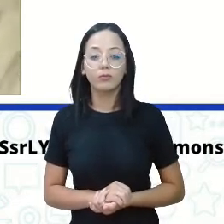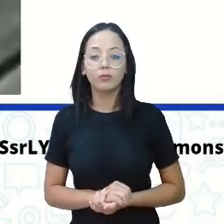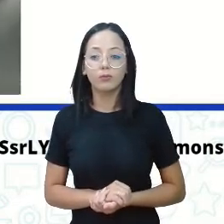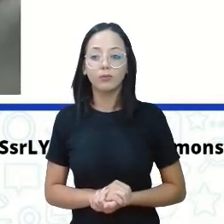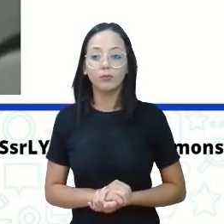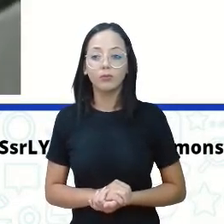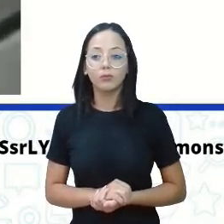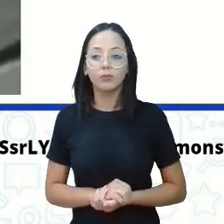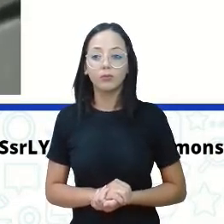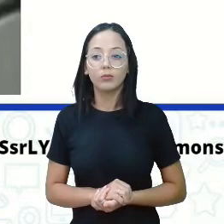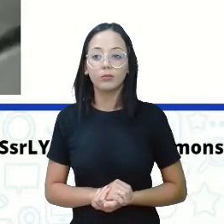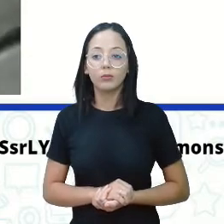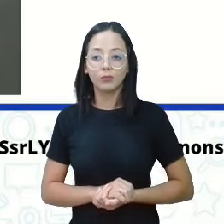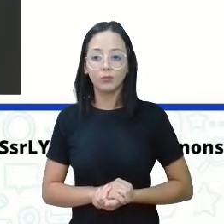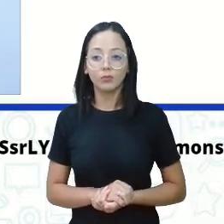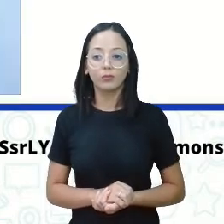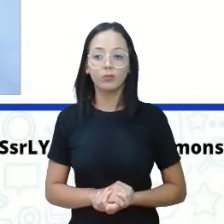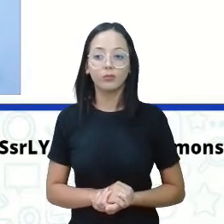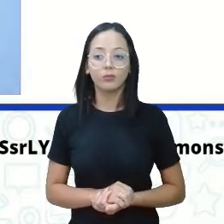coisa.